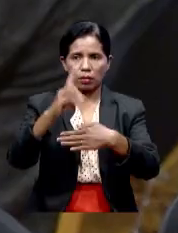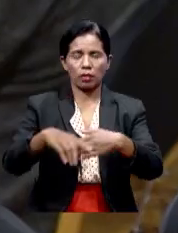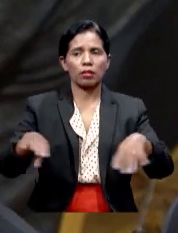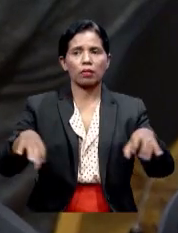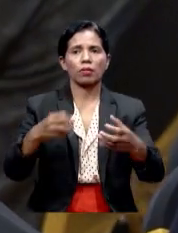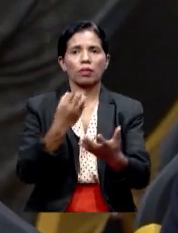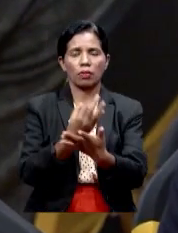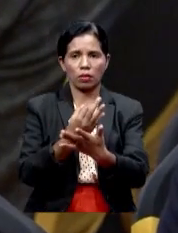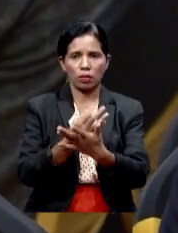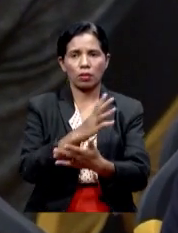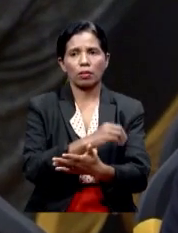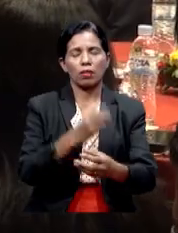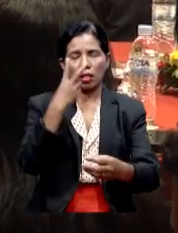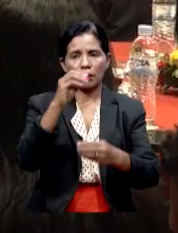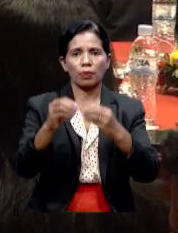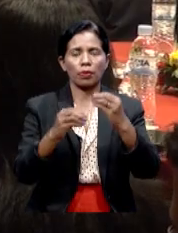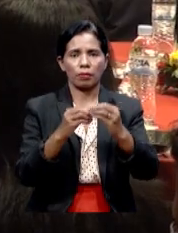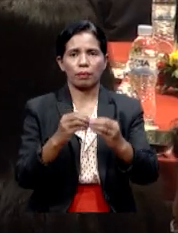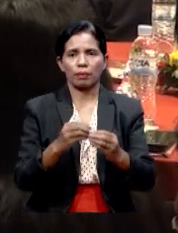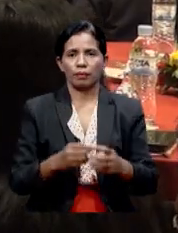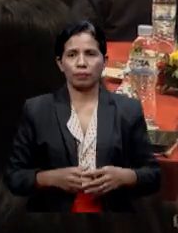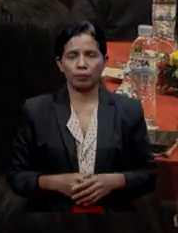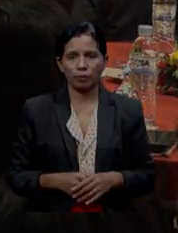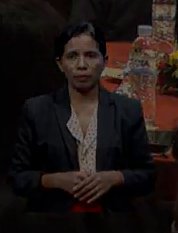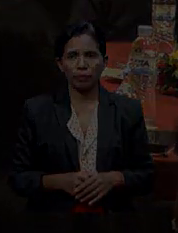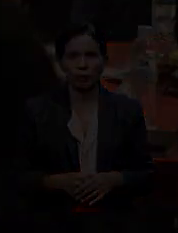Sistema Financeiro para Crescimento. Celina Lopes, Agostinho da Costa, GMN.